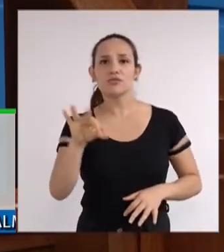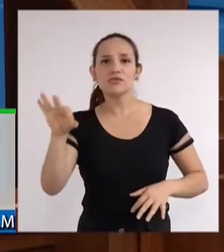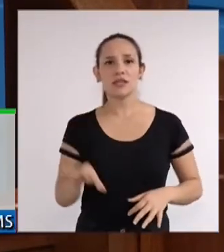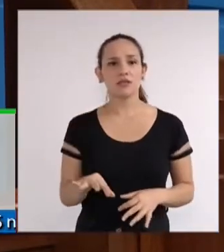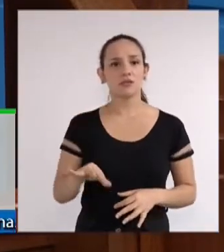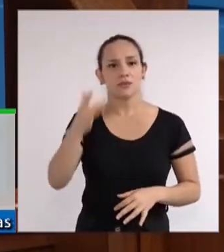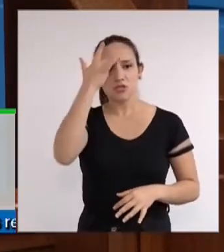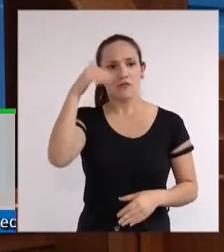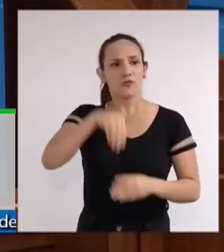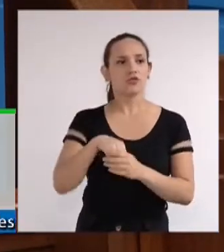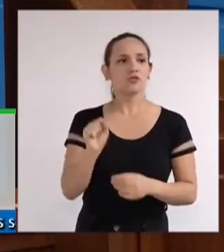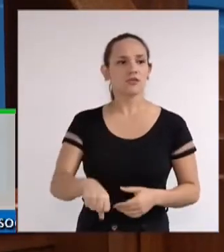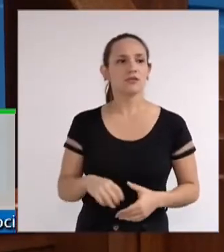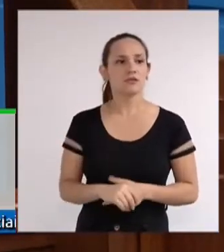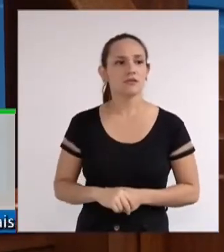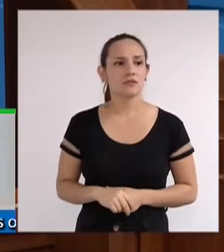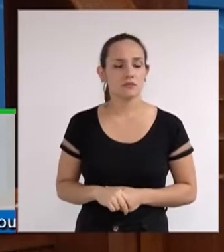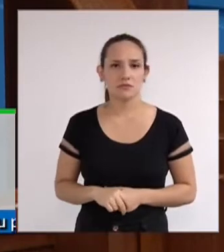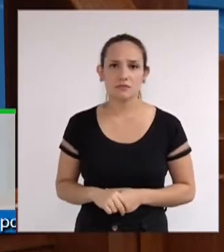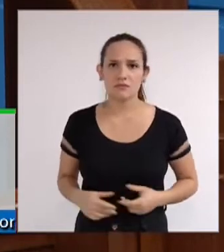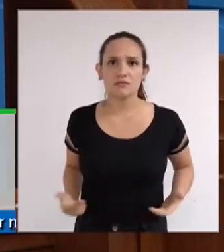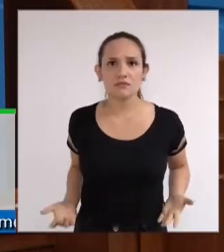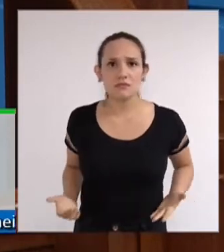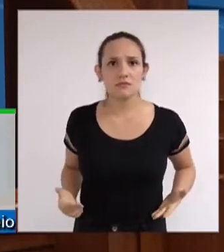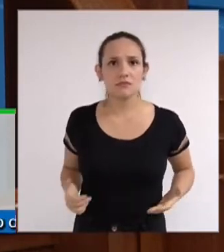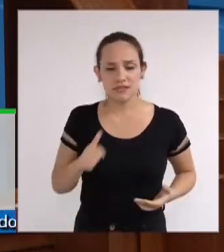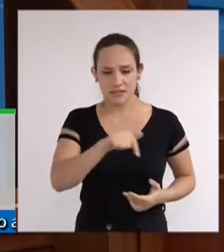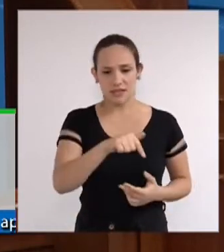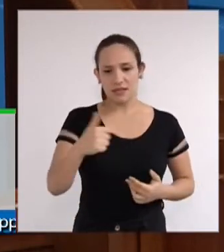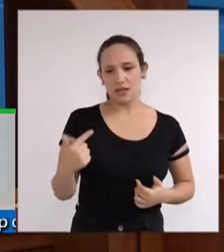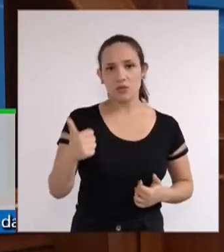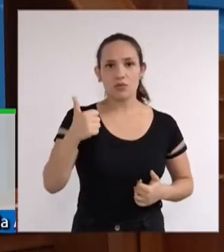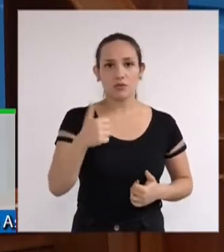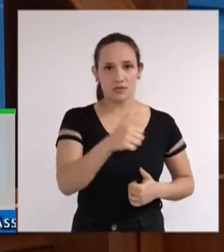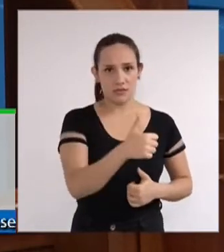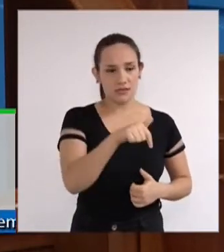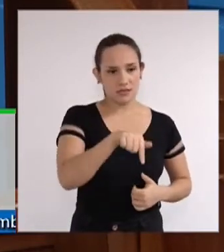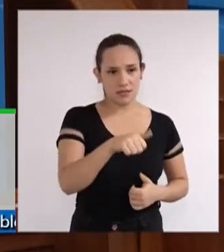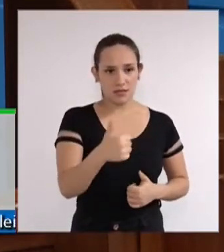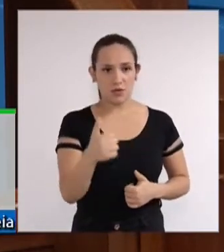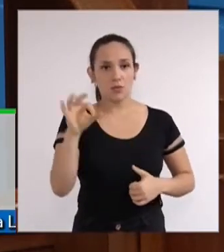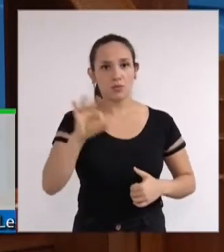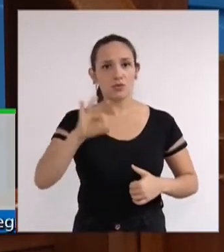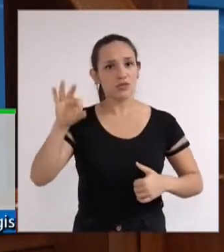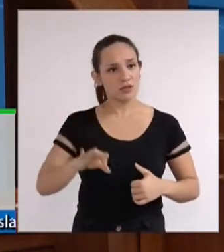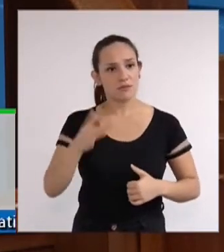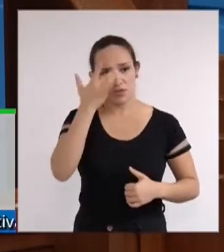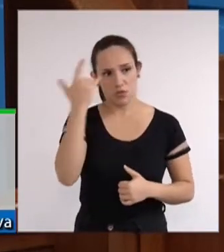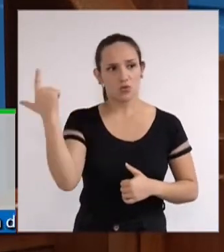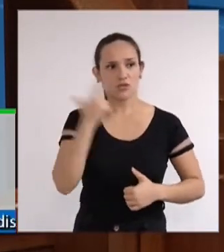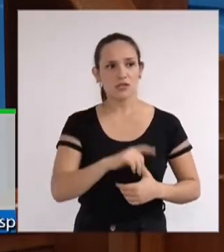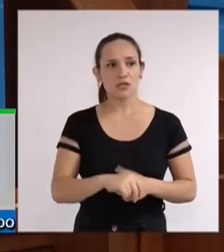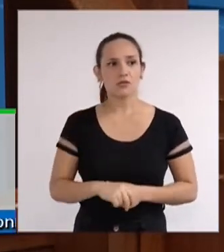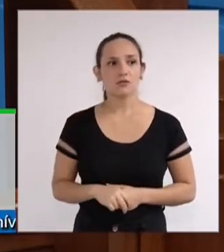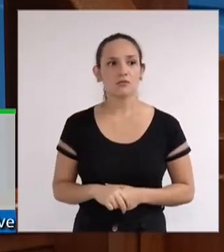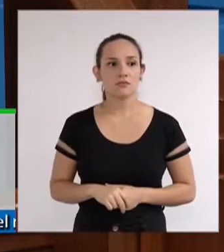casa. O veto foi derrubado com 71%, meu Deus. E ontem, 8 pessoas,